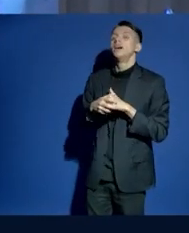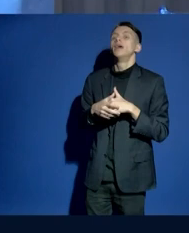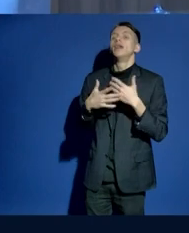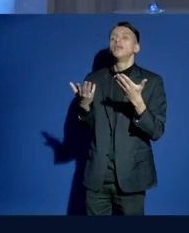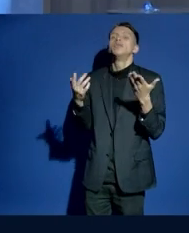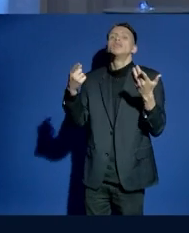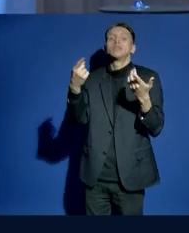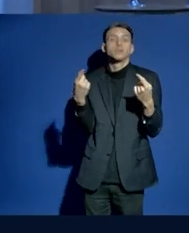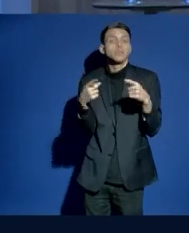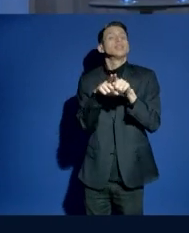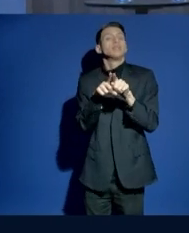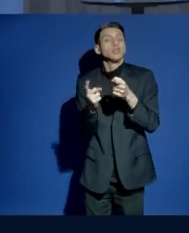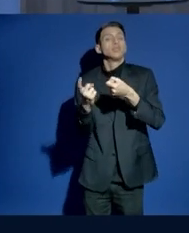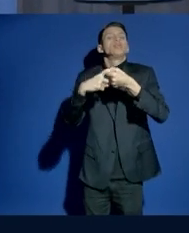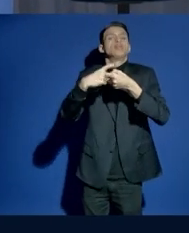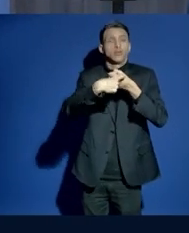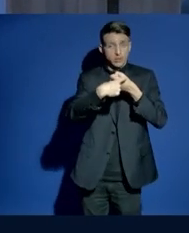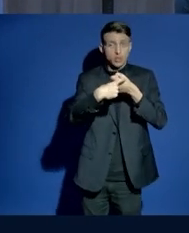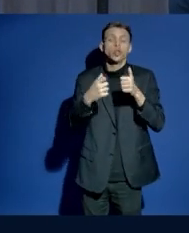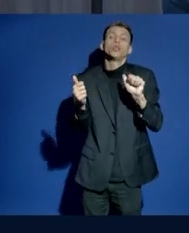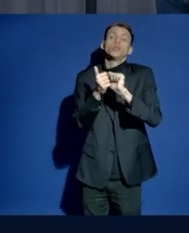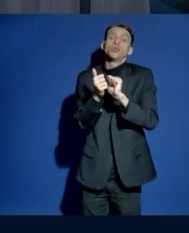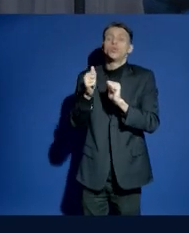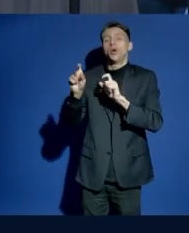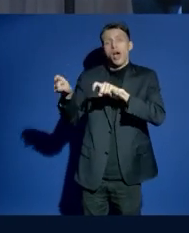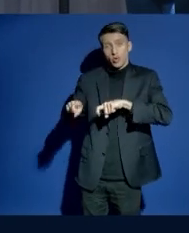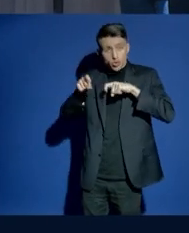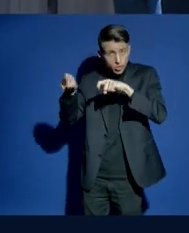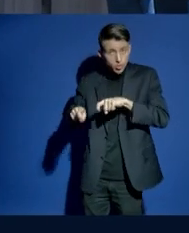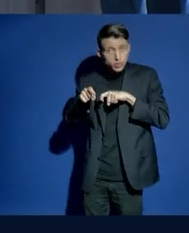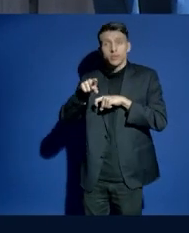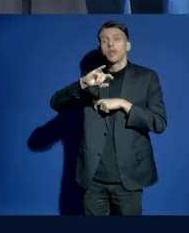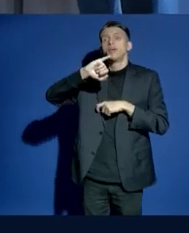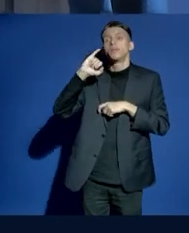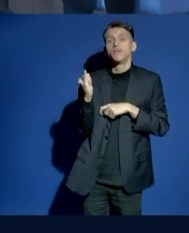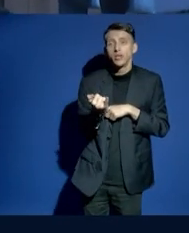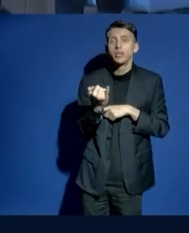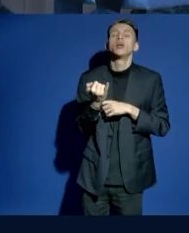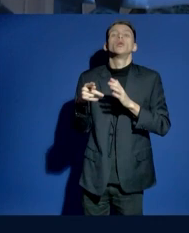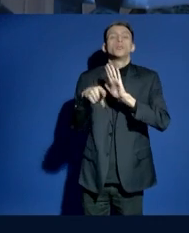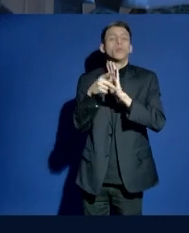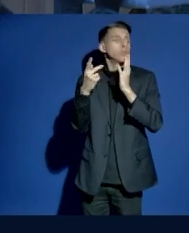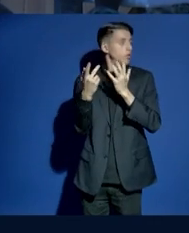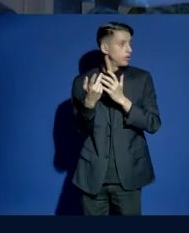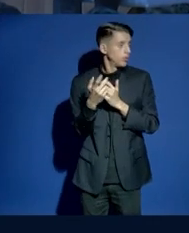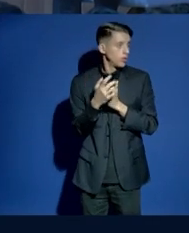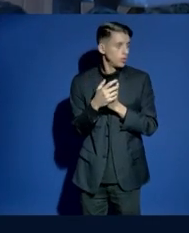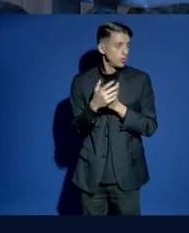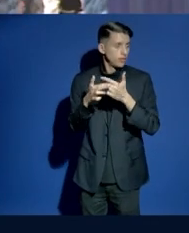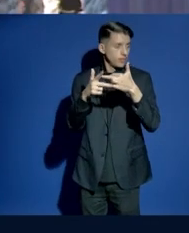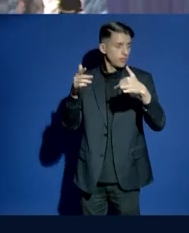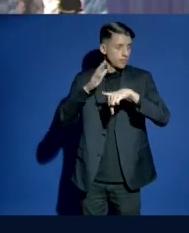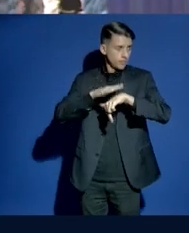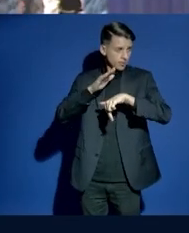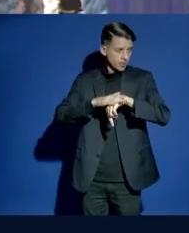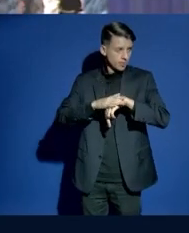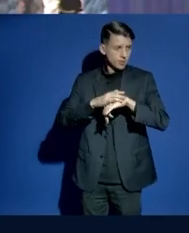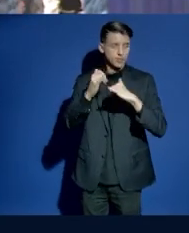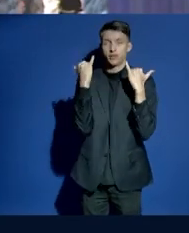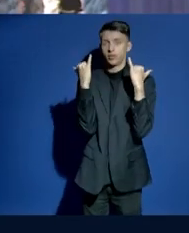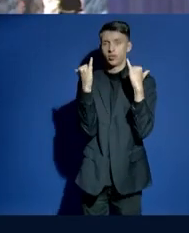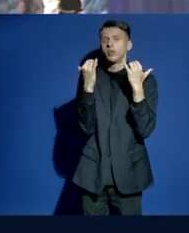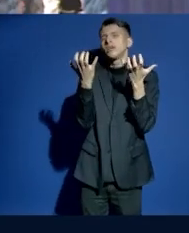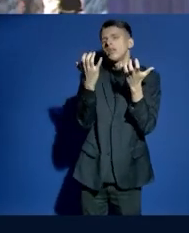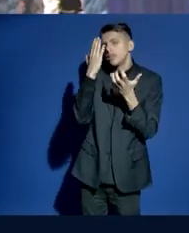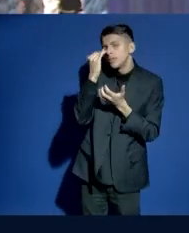com o setor de agronegócio né E aí Vocês aproveitam dejetos de animal para produzir energia eu queria que você explicasse um